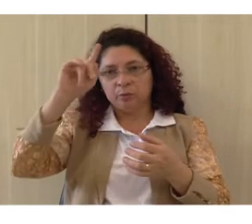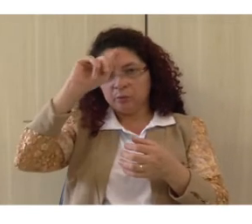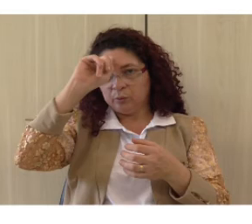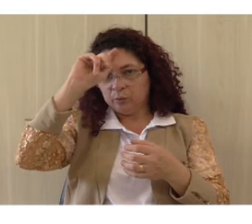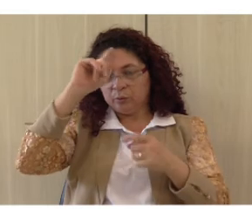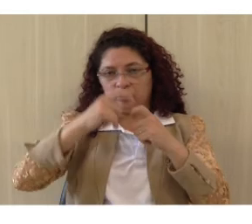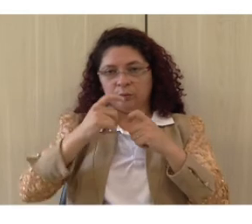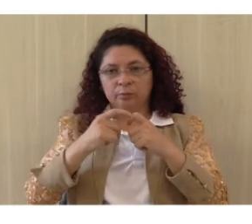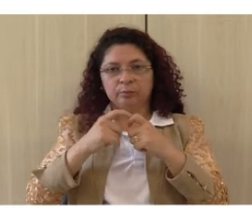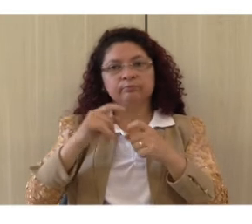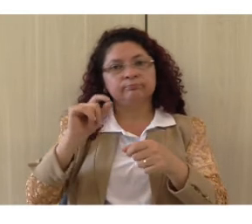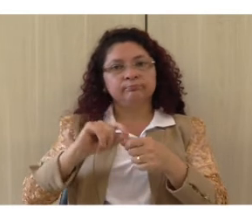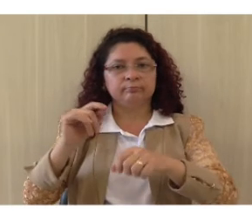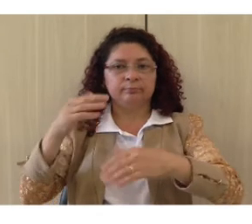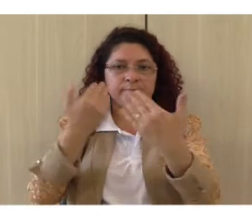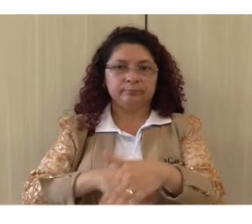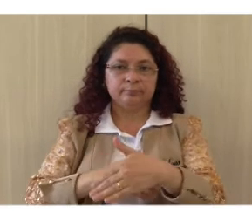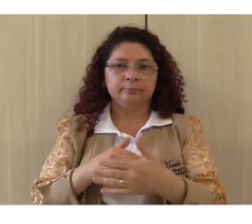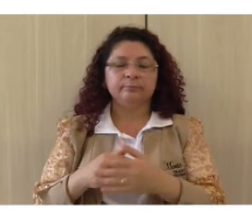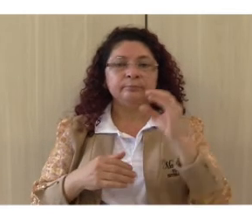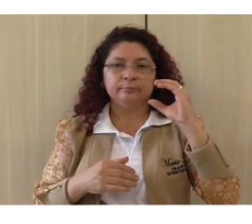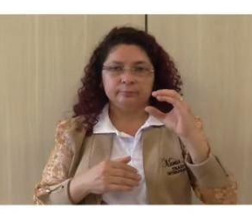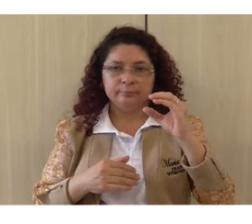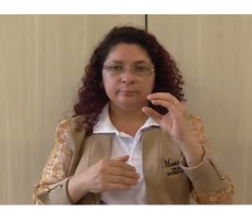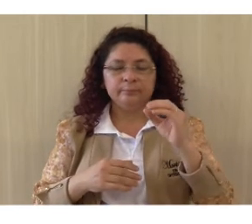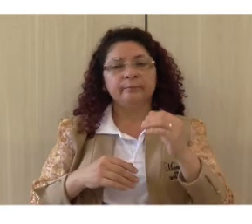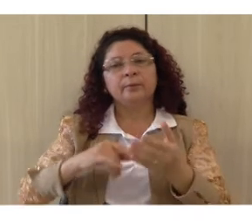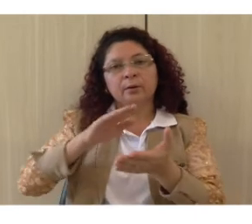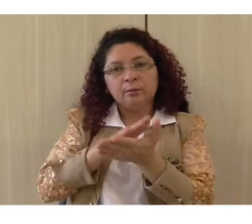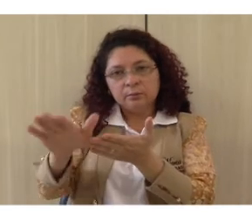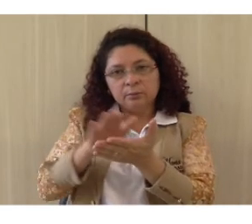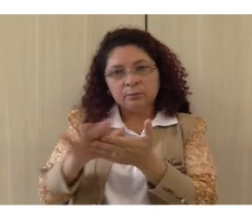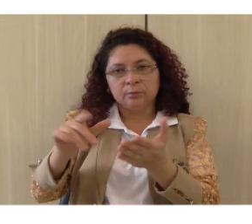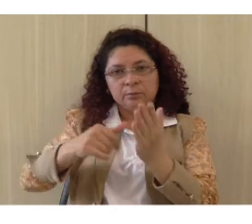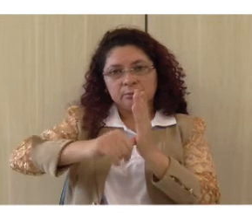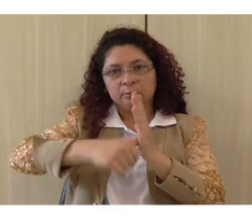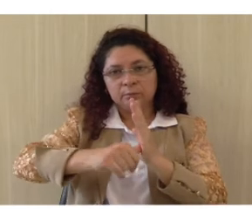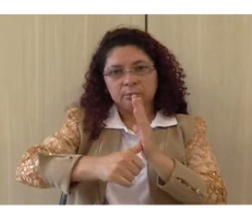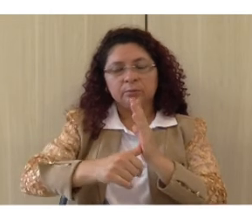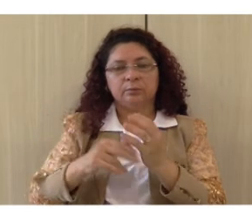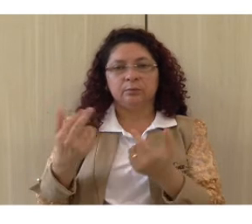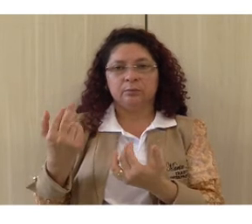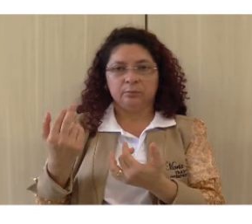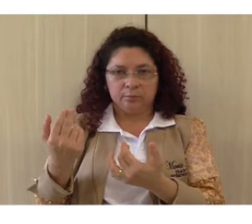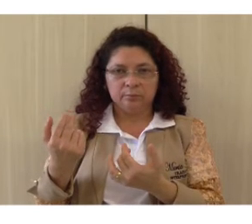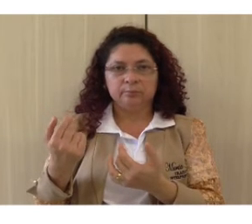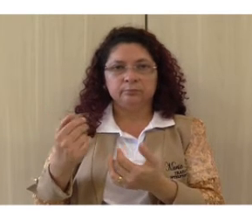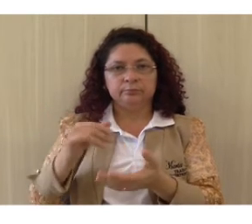da realização da prova. C. Cópia do documento de identidade, a mesma utilizada na